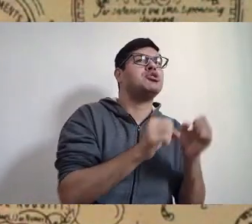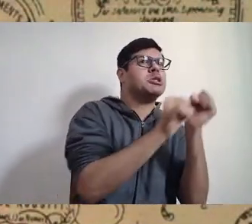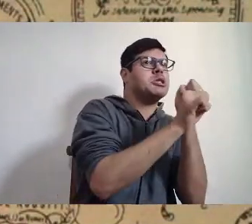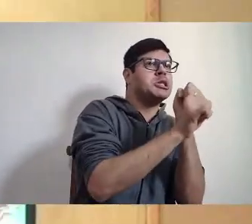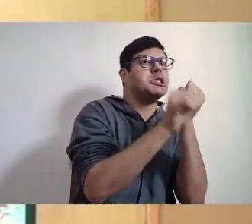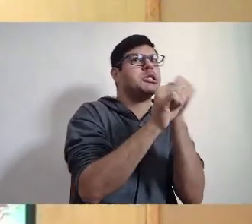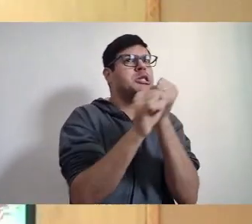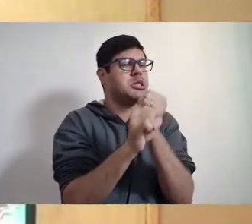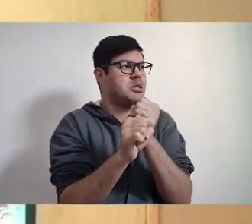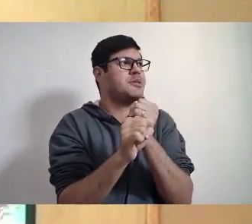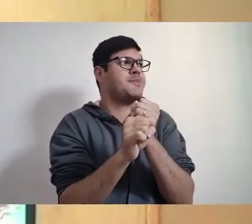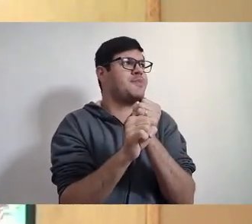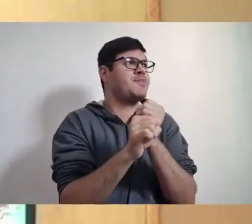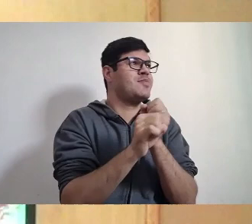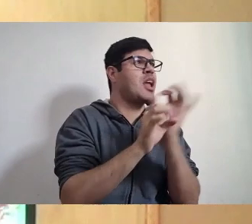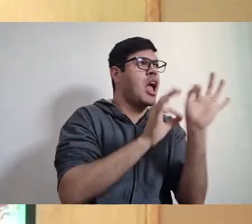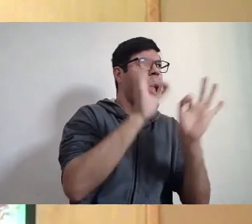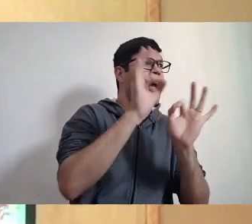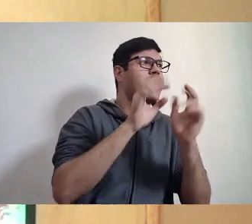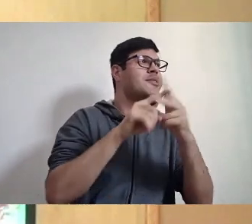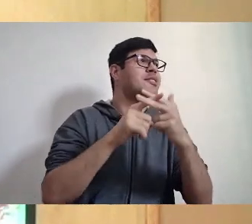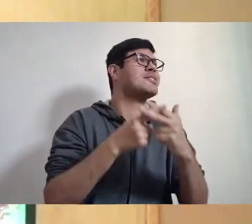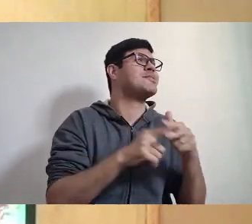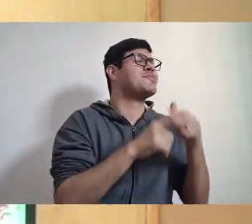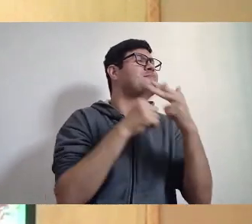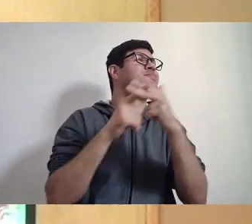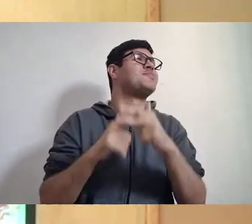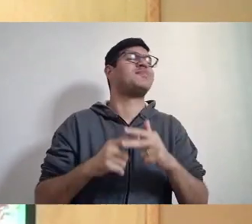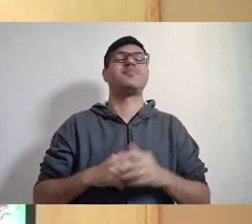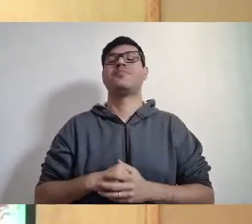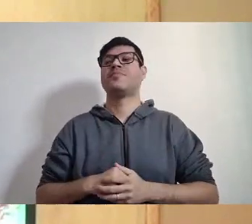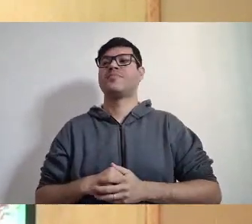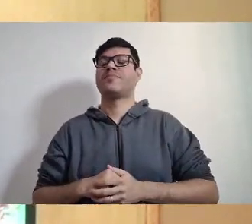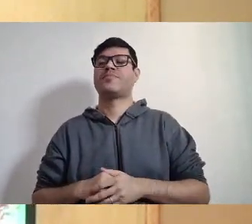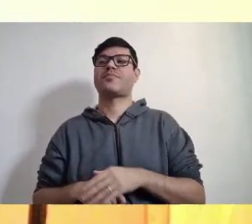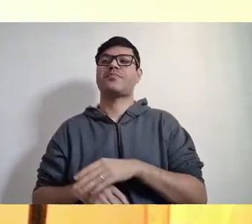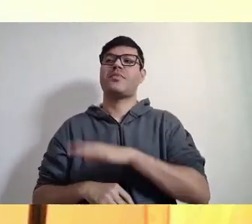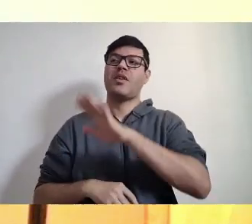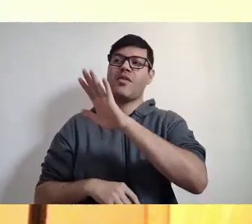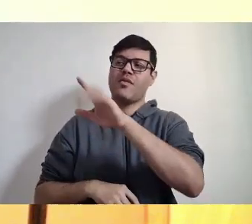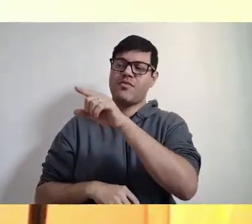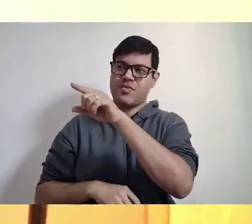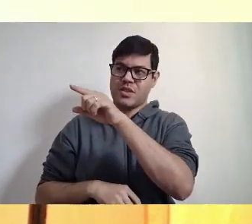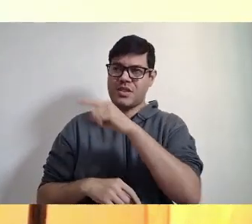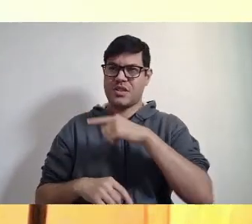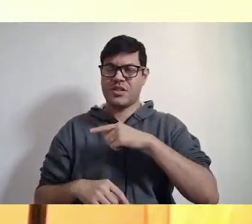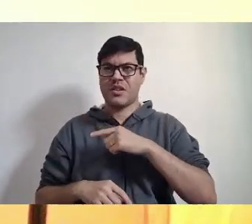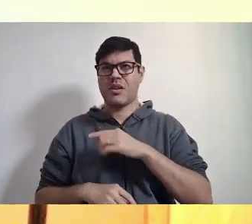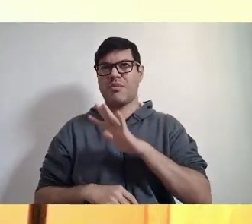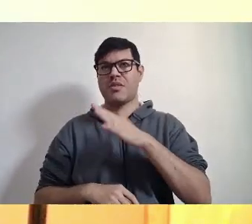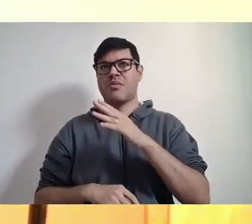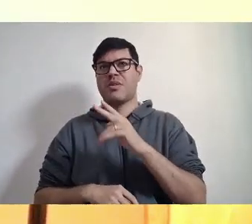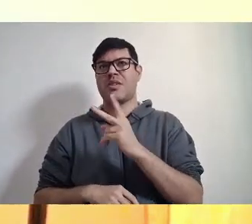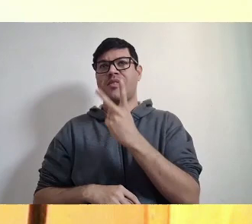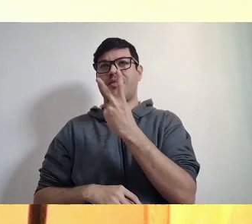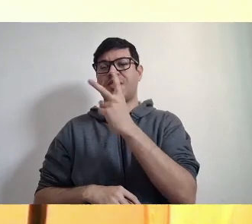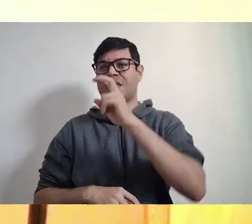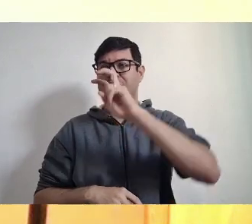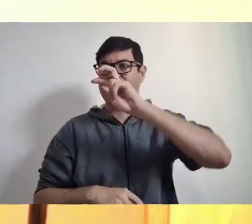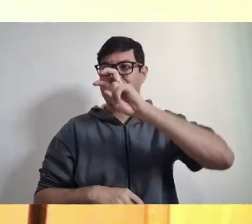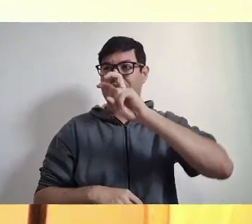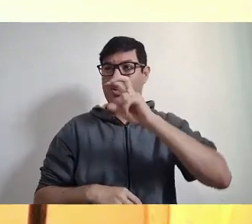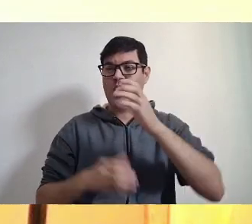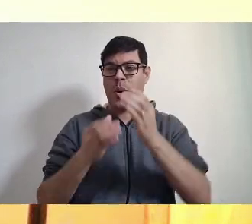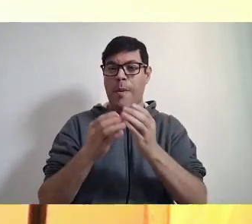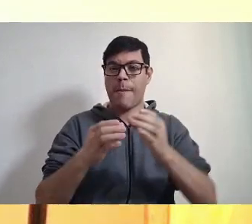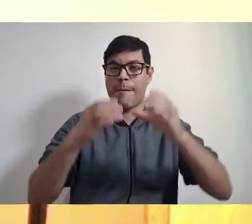cheguei lá, só para que você tenha uma ideia, para você não ficar tão assim, decepcionada com a situação, tinha 25 baldes no plenário.